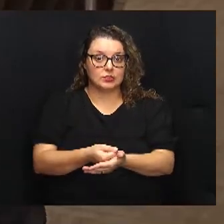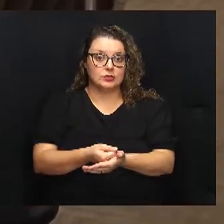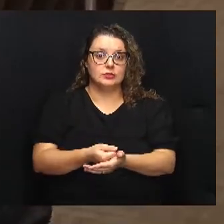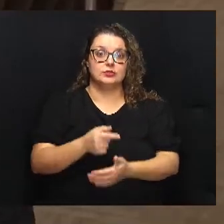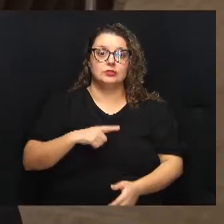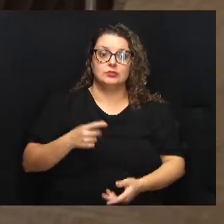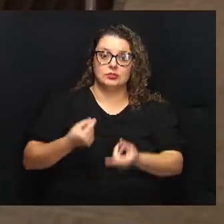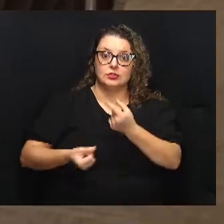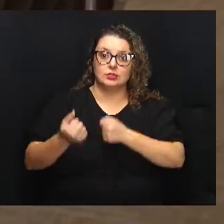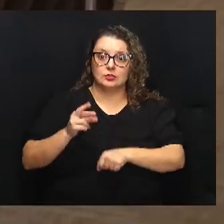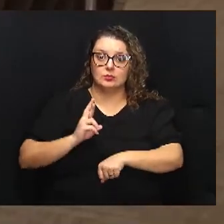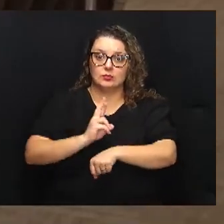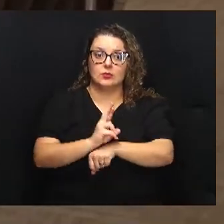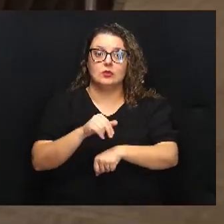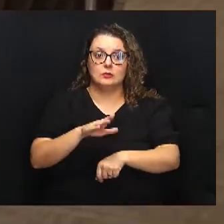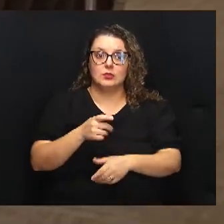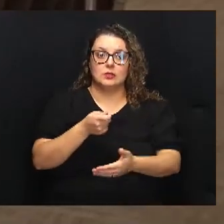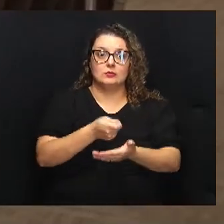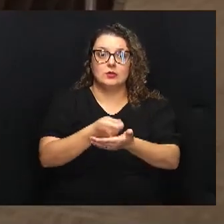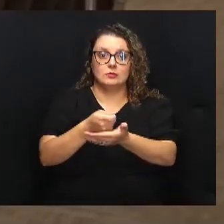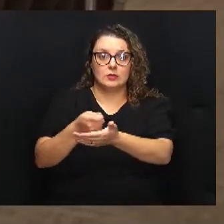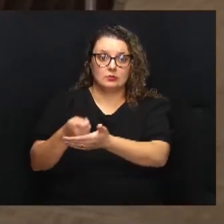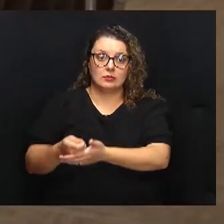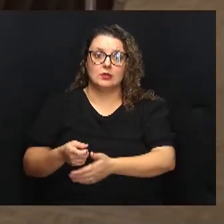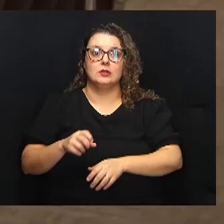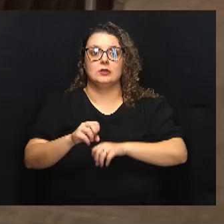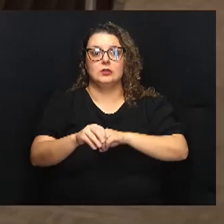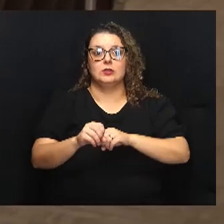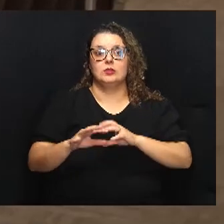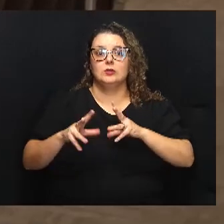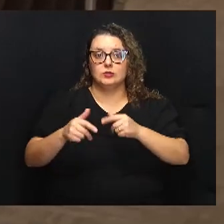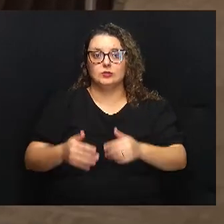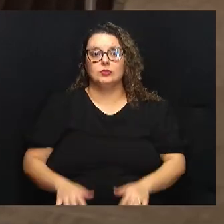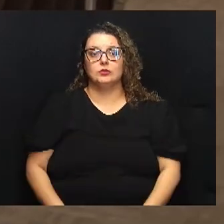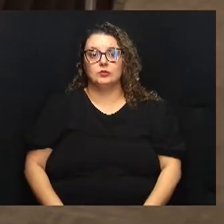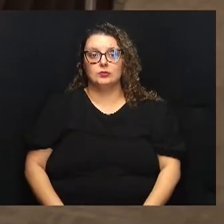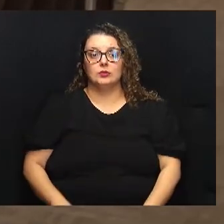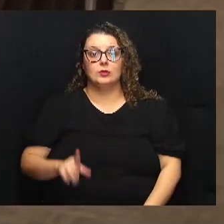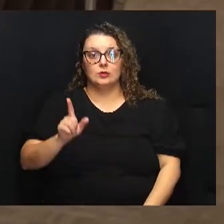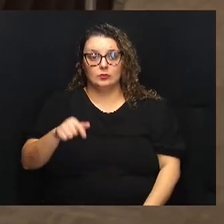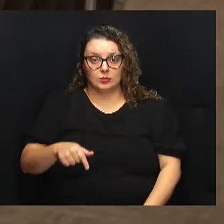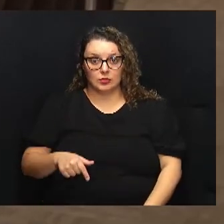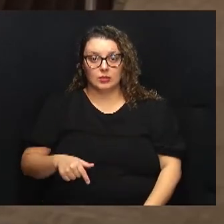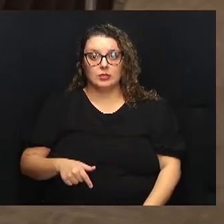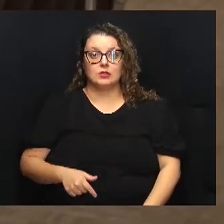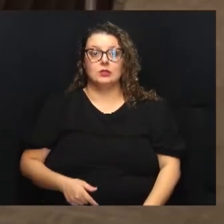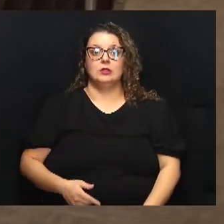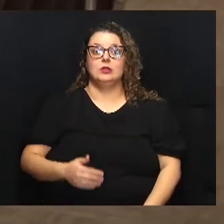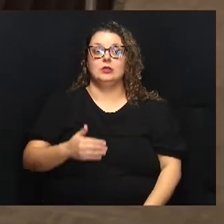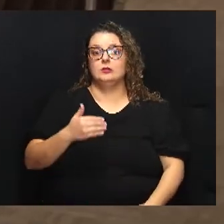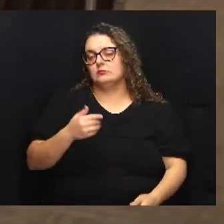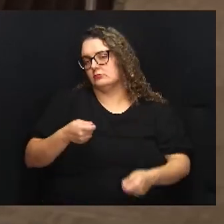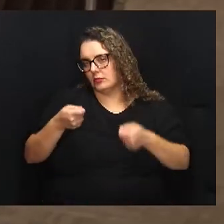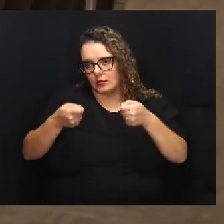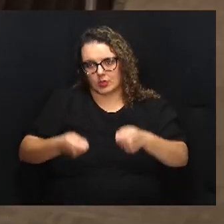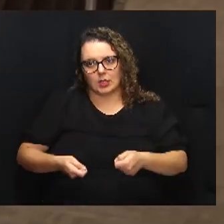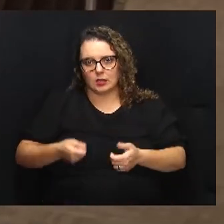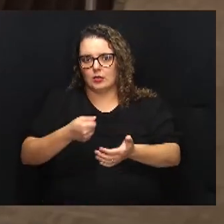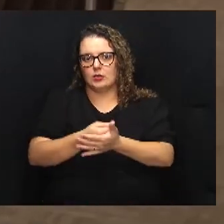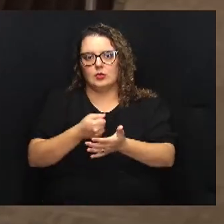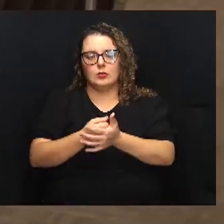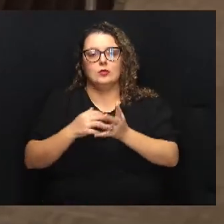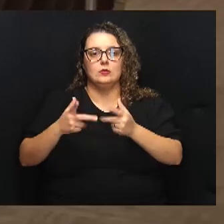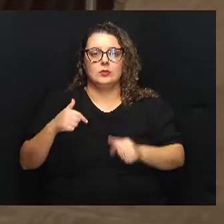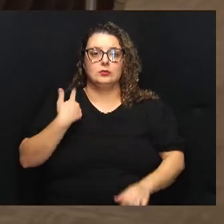recursos, mais financiamentos para a educação como um todo, né? Que é uma pasta muito grande, uma pasta obrigatória para todas as